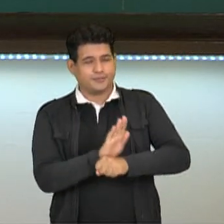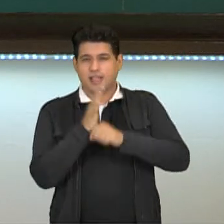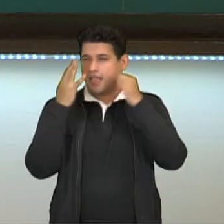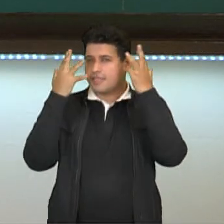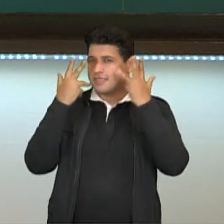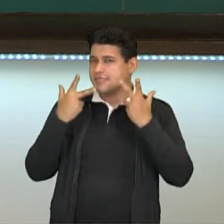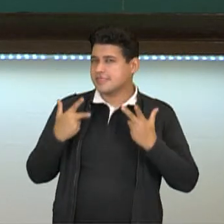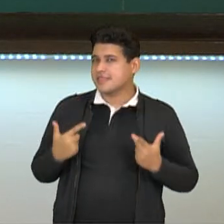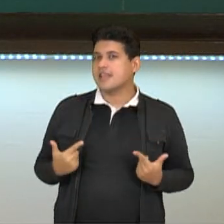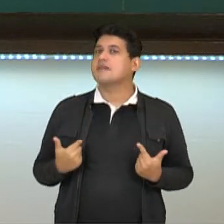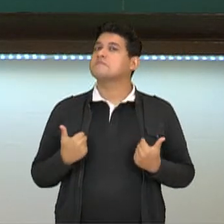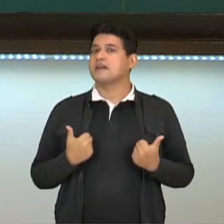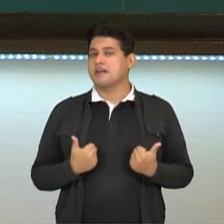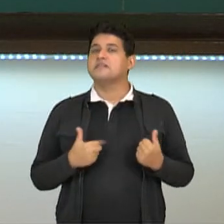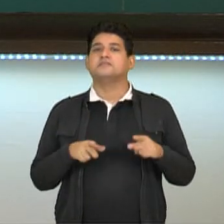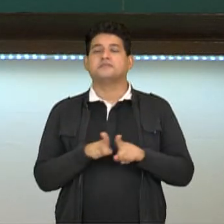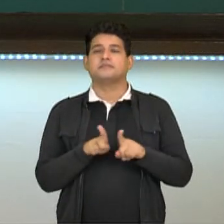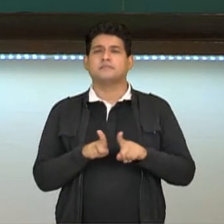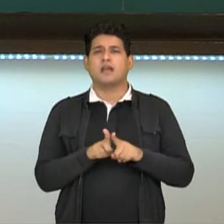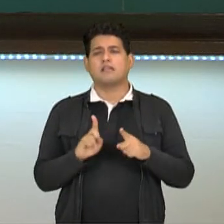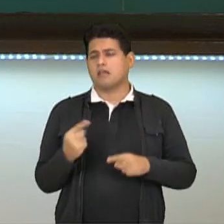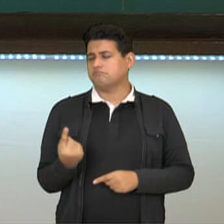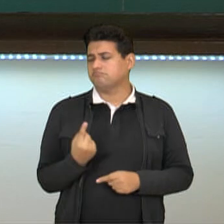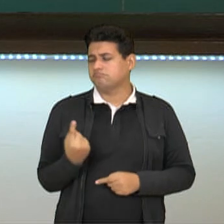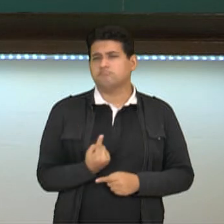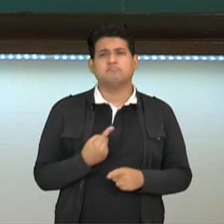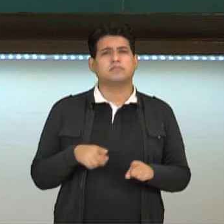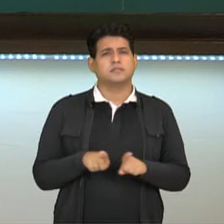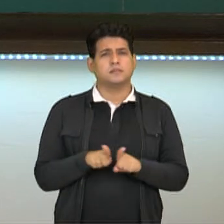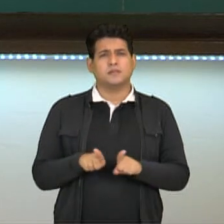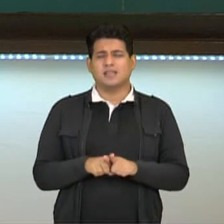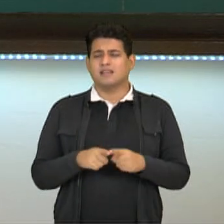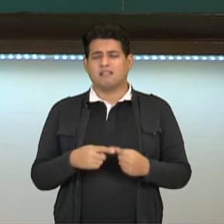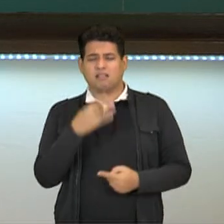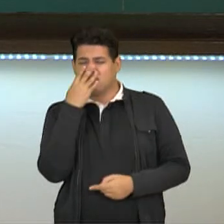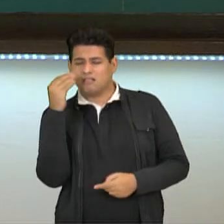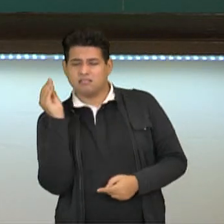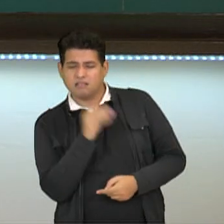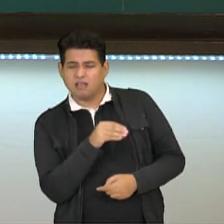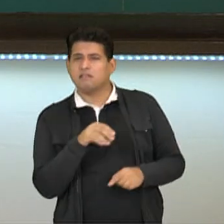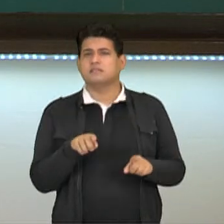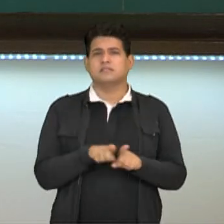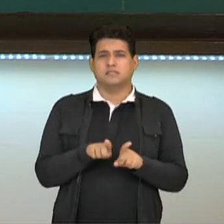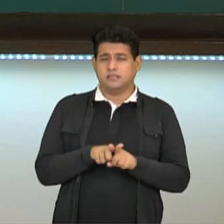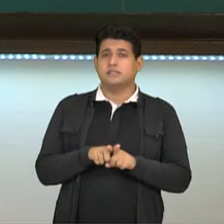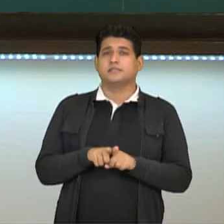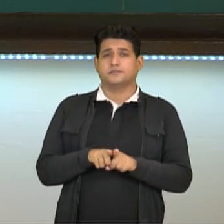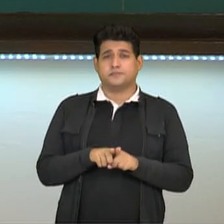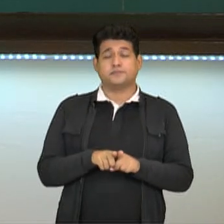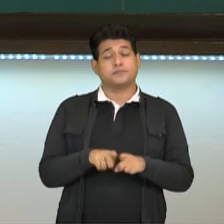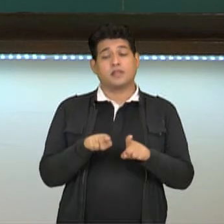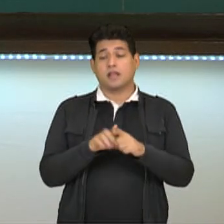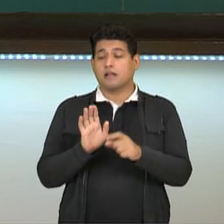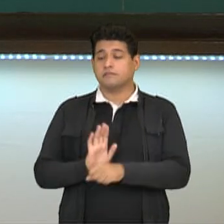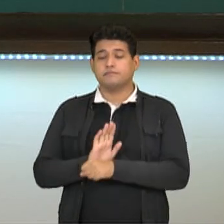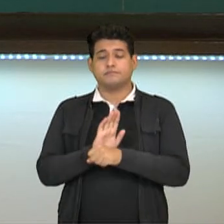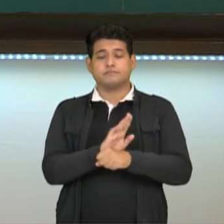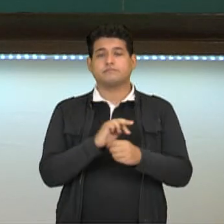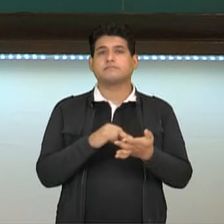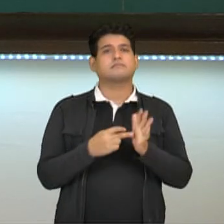aqueles animaizinhos que ficam abandonados, que são maltratados. Então, essa campanha,